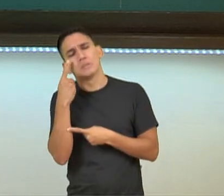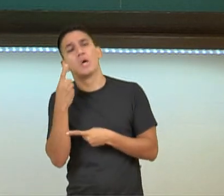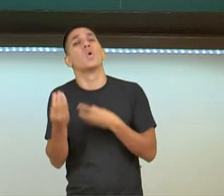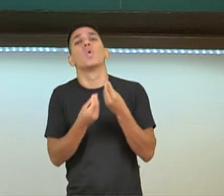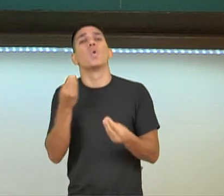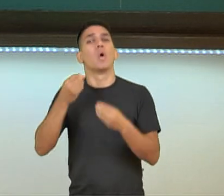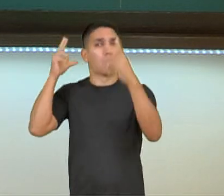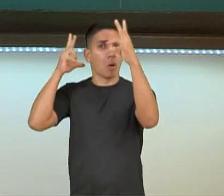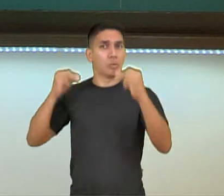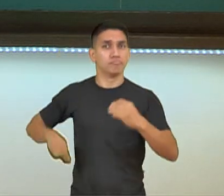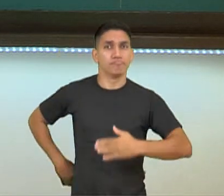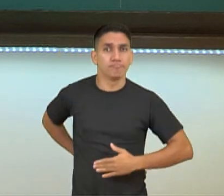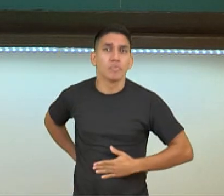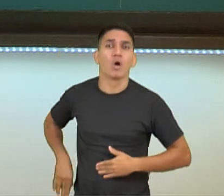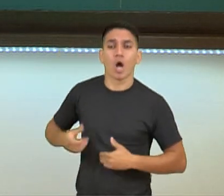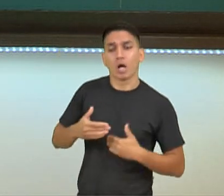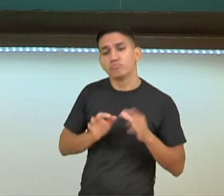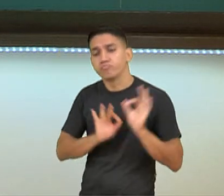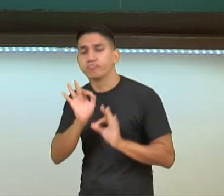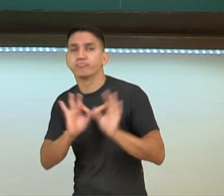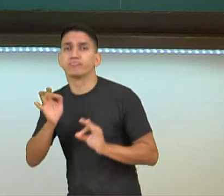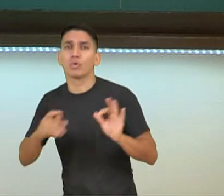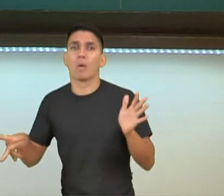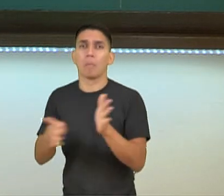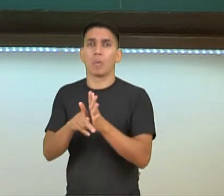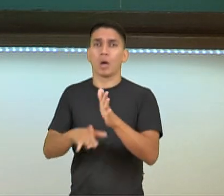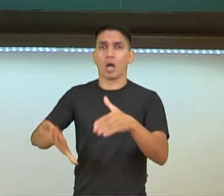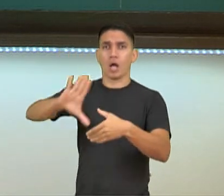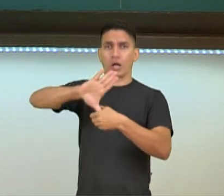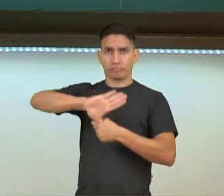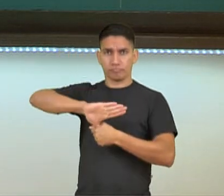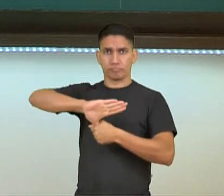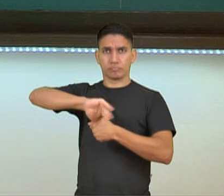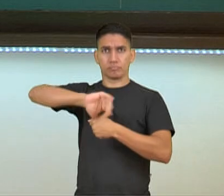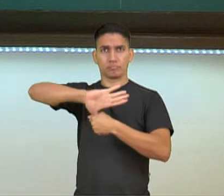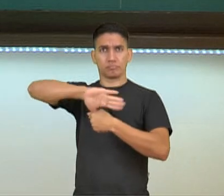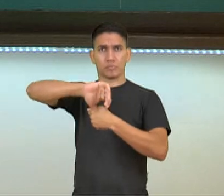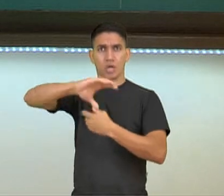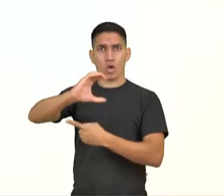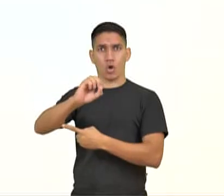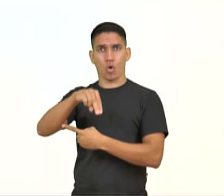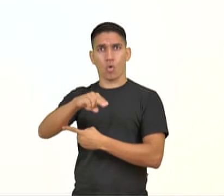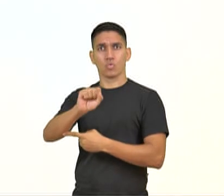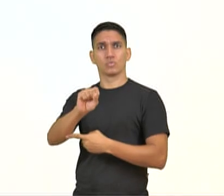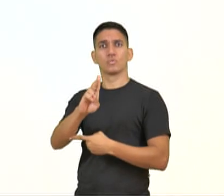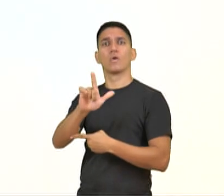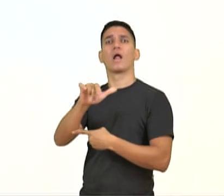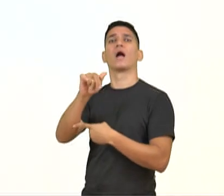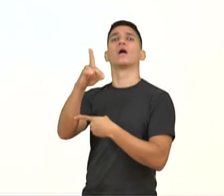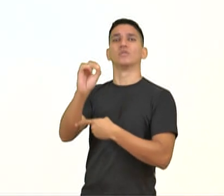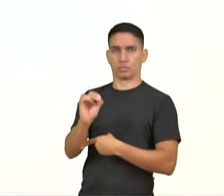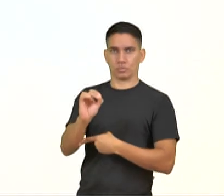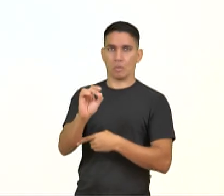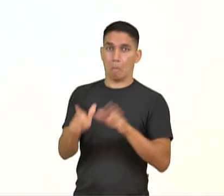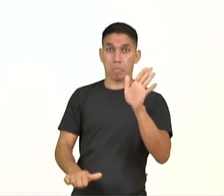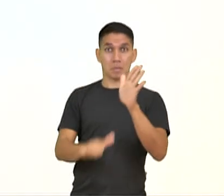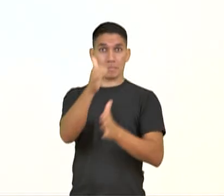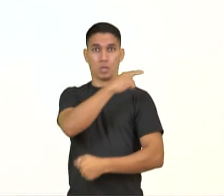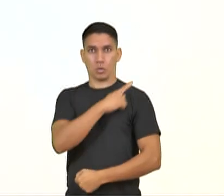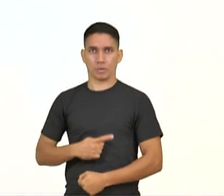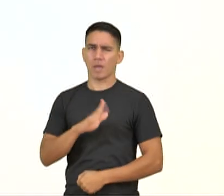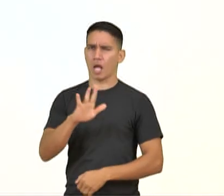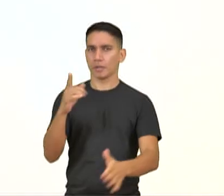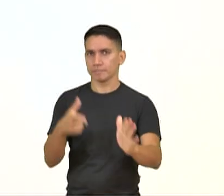Napoleão organiza o consulado, o seu primeiro governo. Mas aí eu tenho uma pergunta para